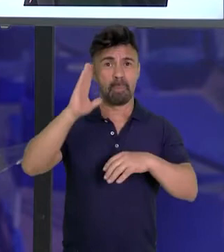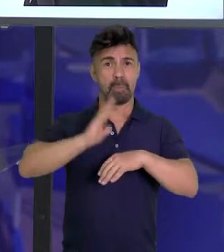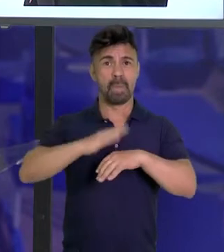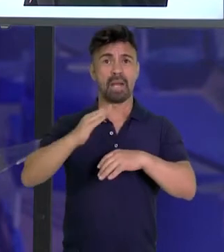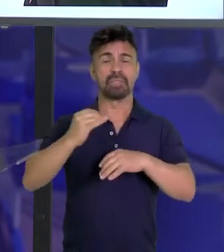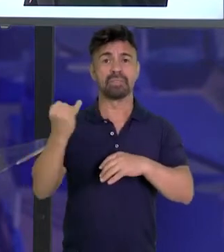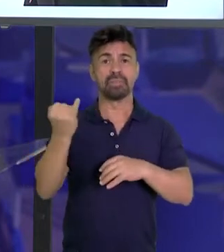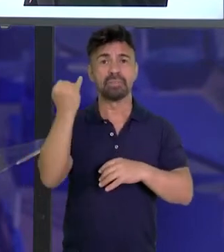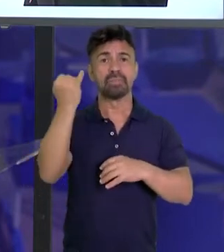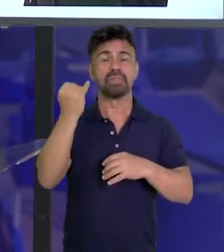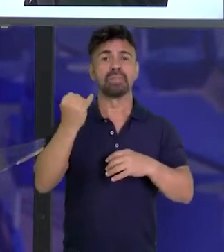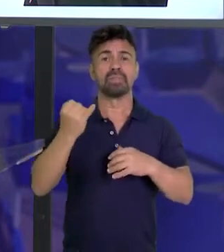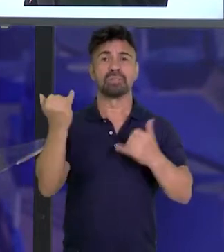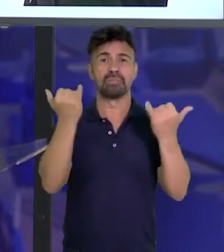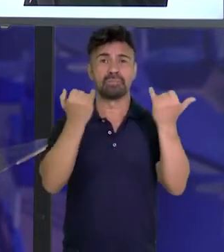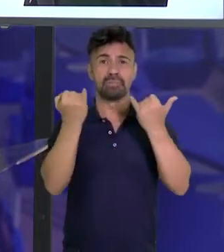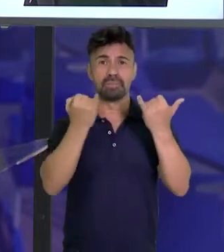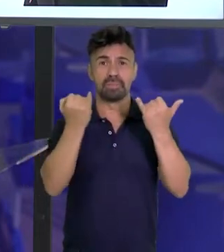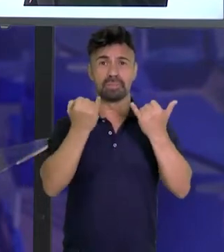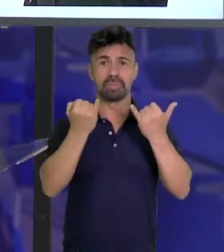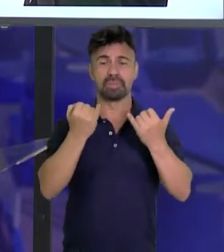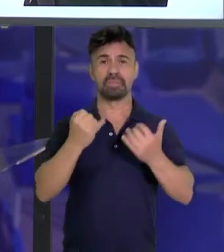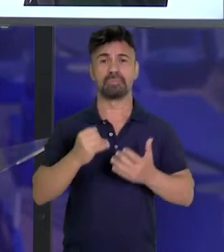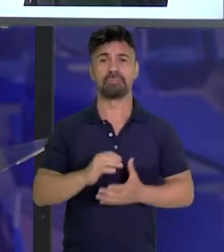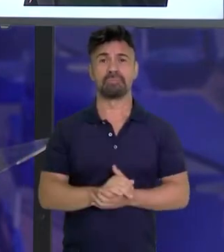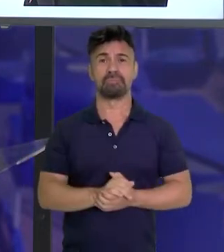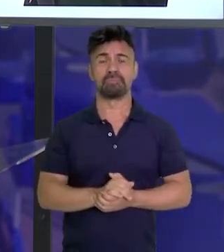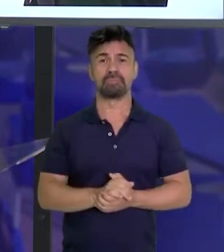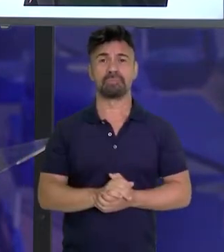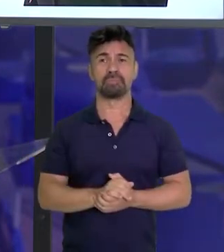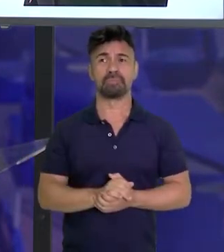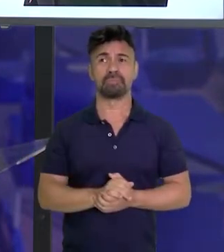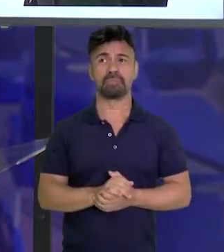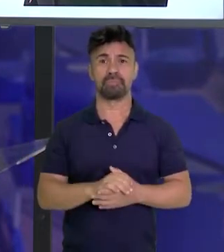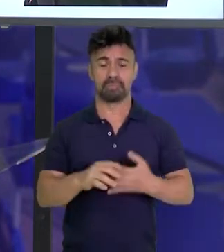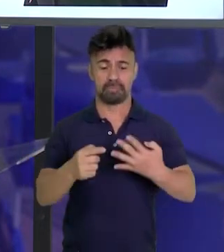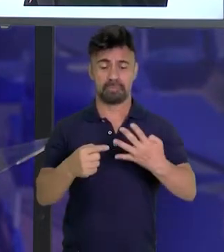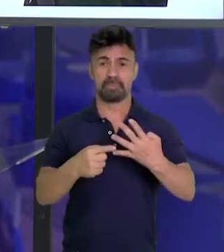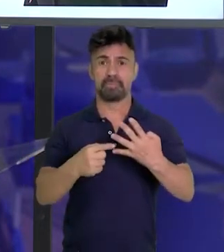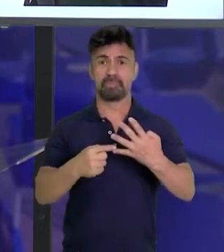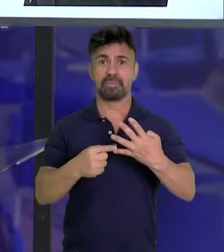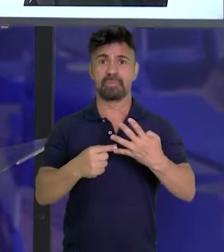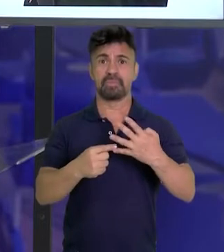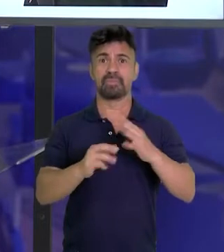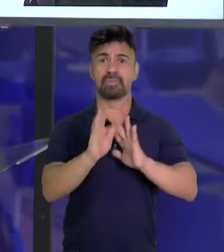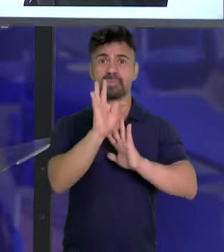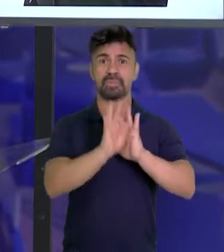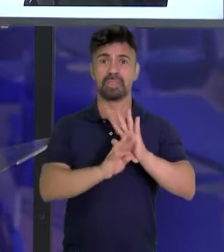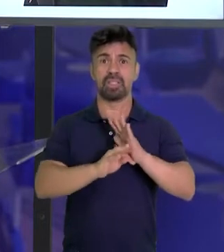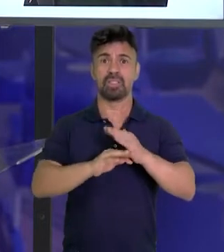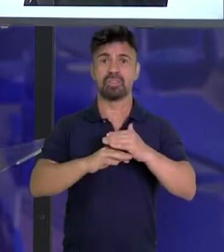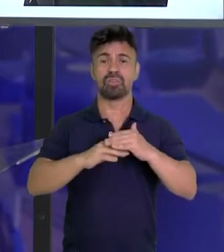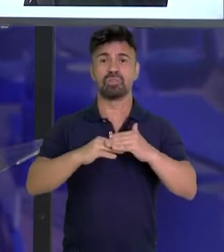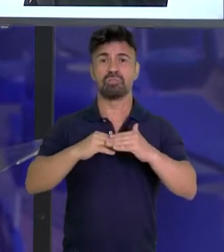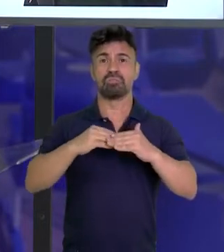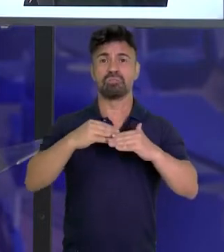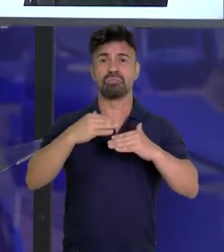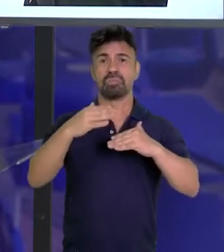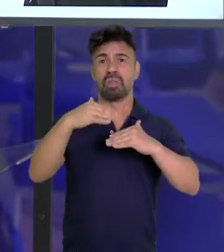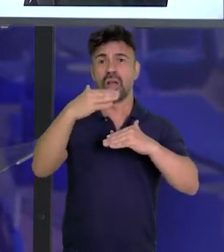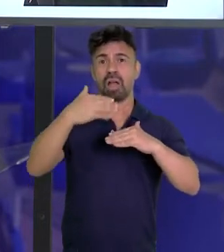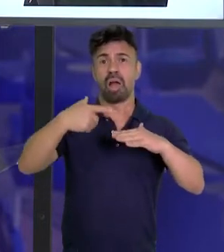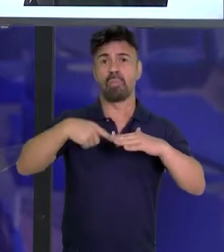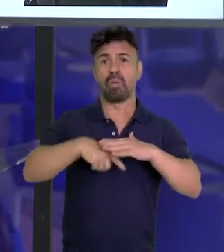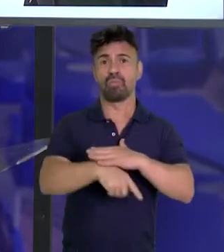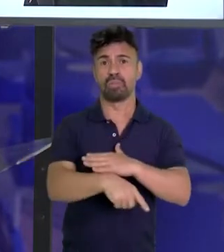pertinentes relacionadas àquele fato ou assunto. E eu tenho depois o próprio desenvolvimento. Tá